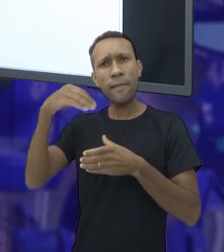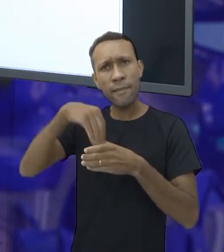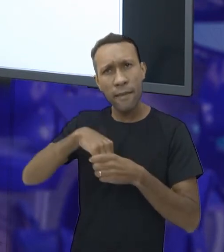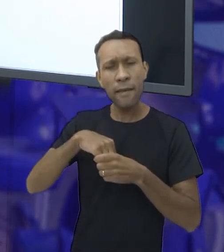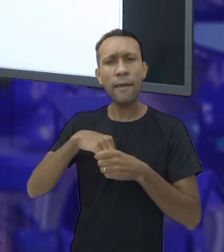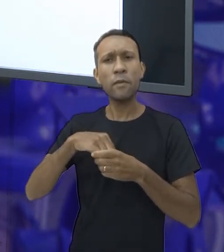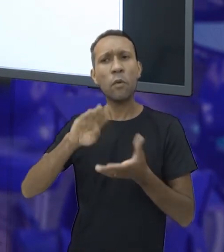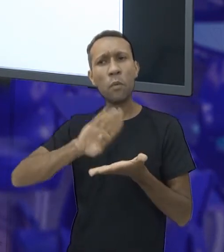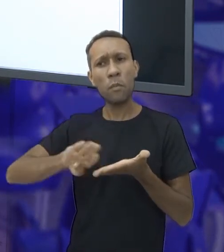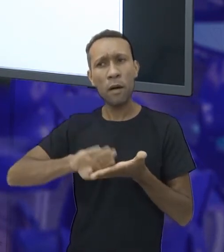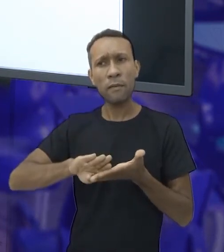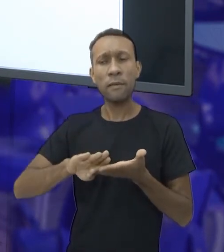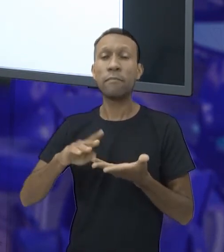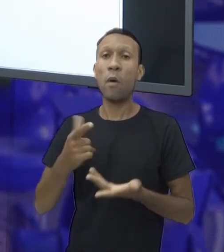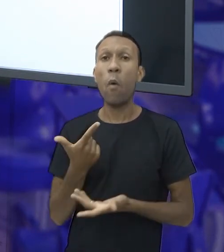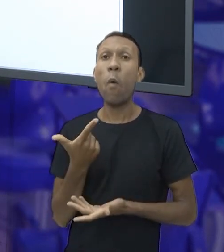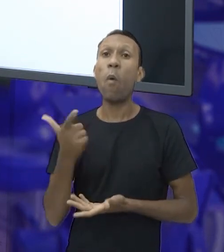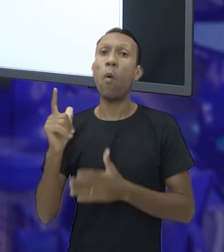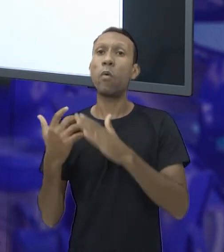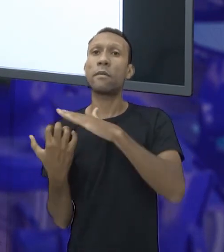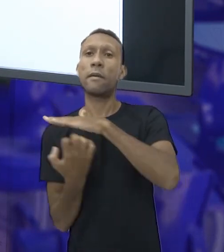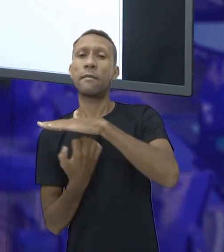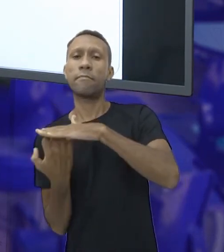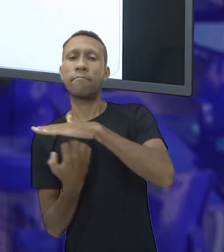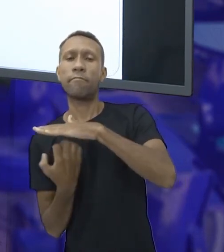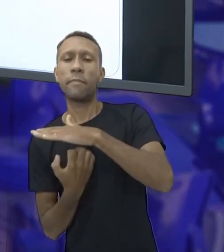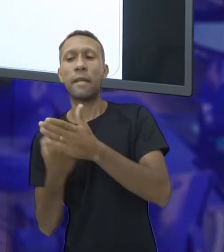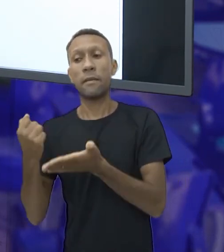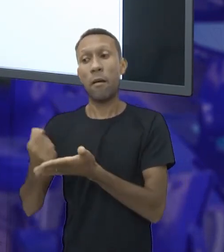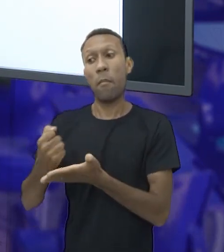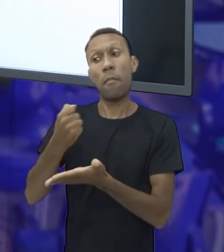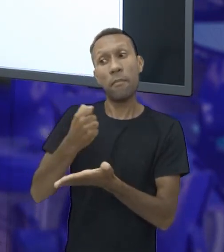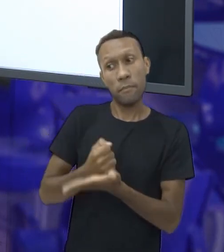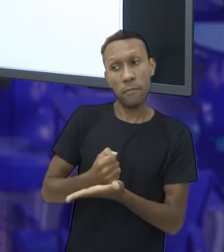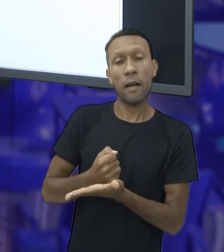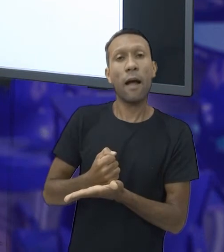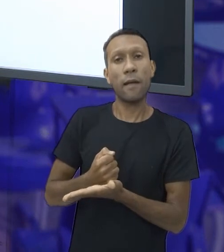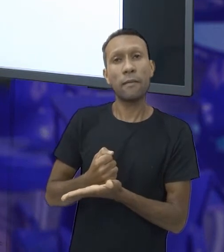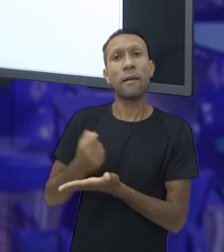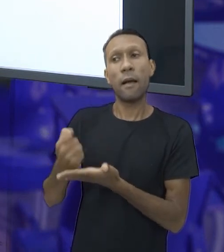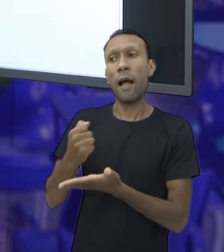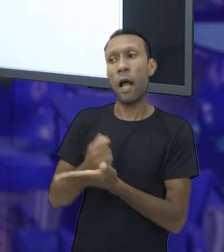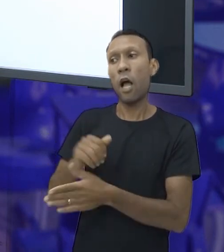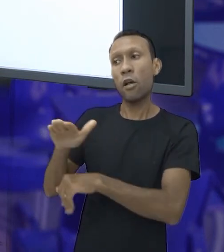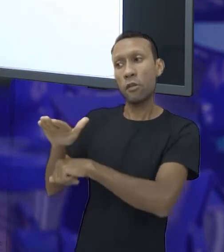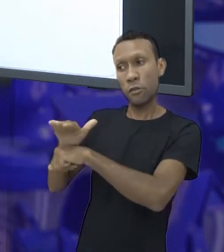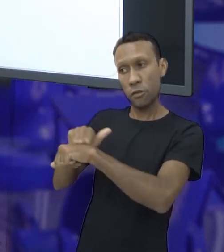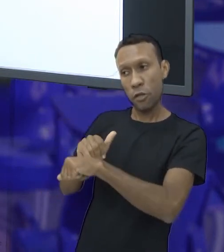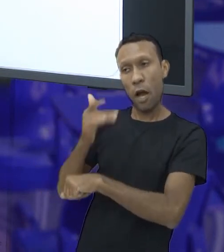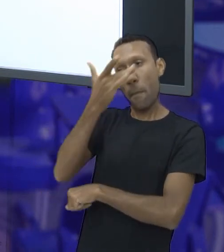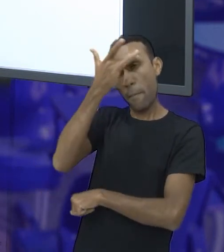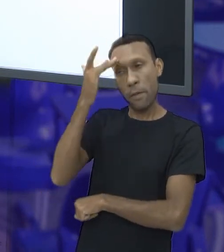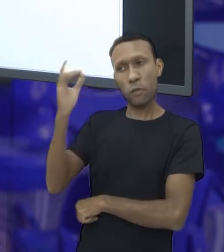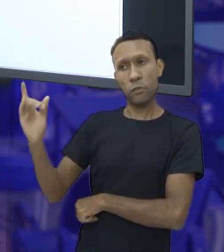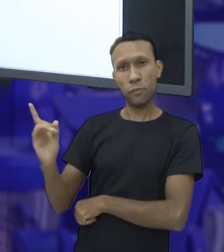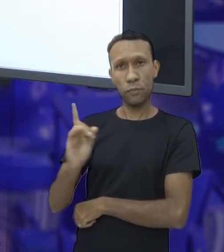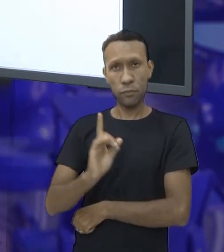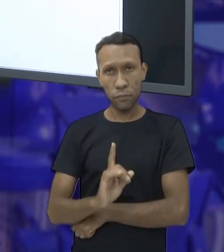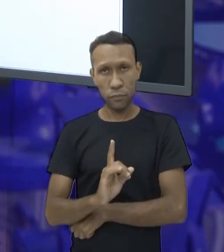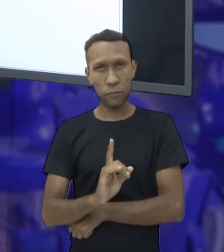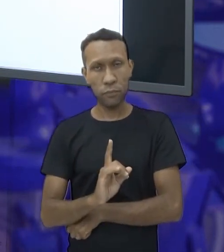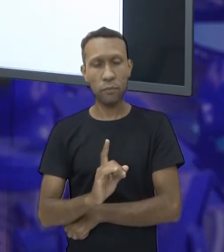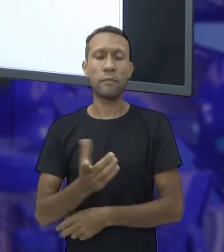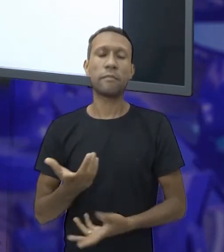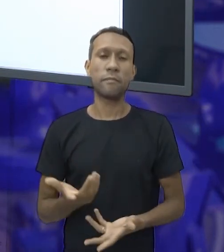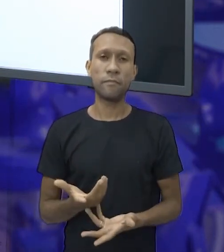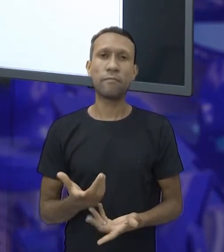Brasil? Não. É de uma empresa terceirizada que ela trabalha com a manutenção do ambiente. Aquela galera